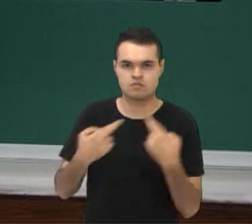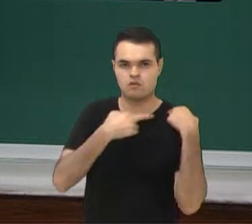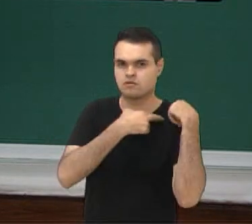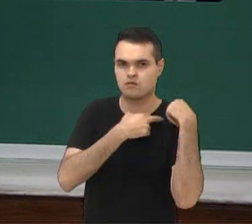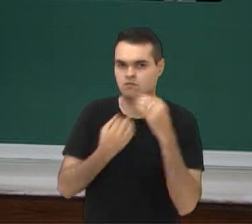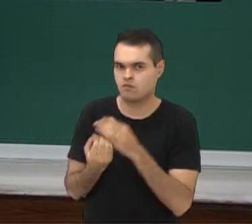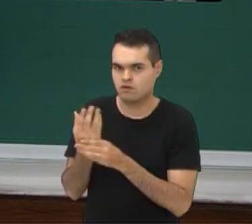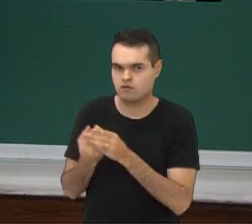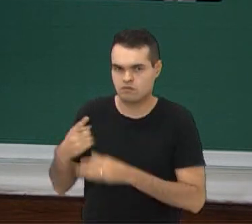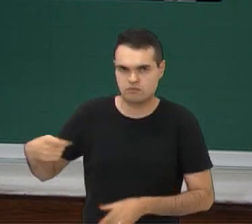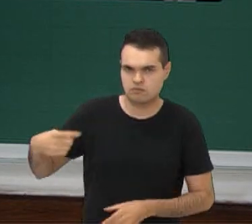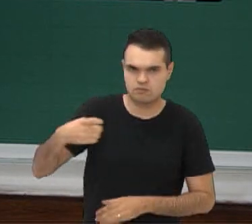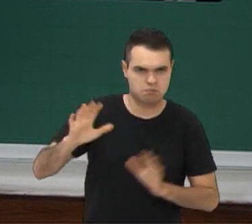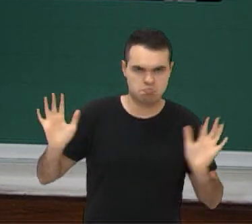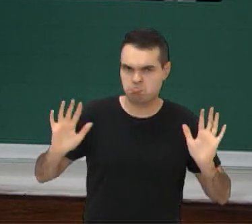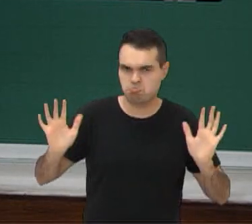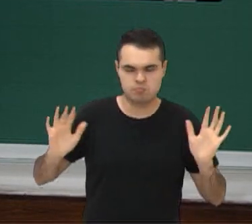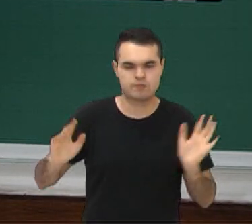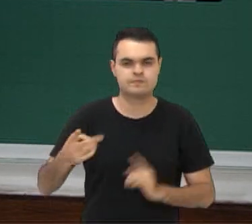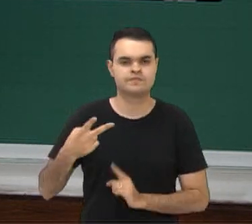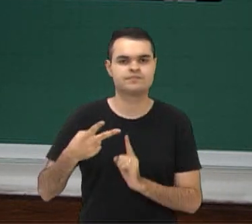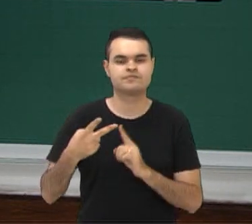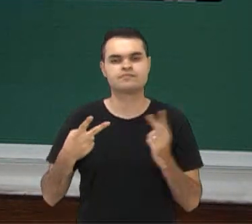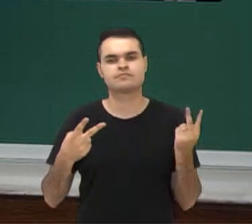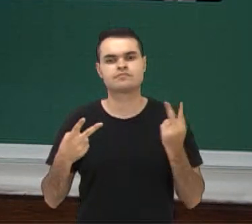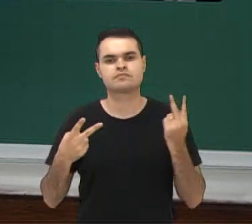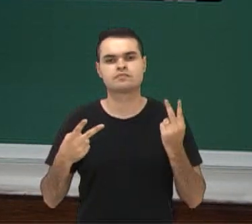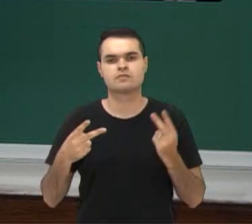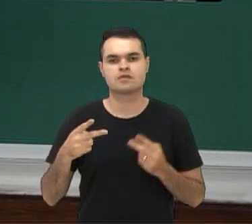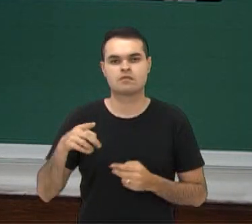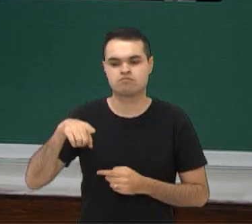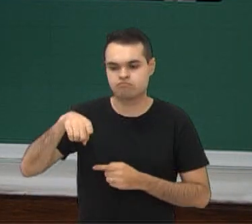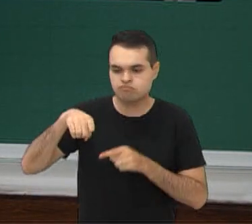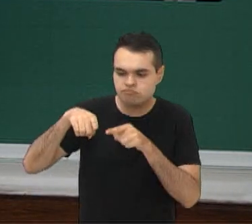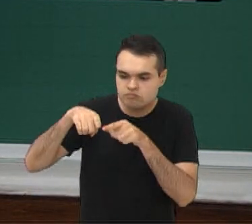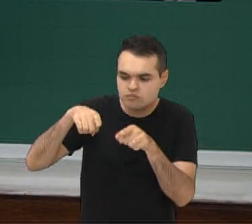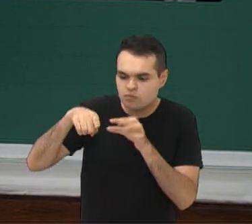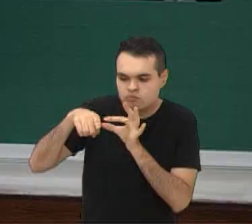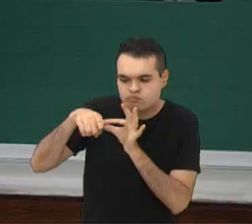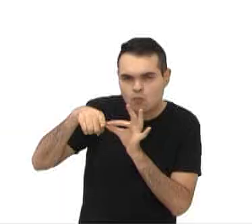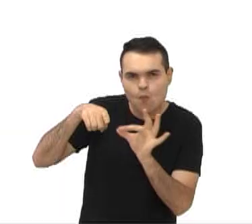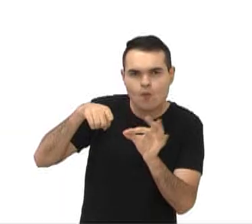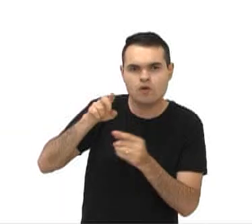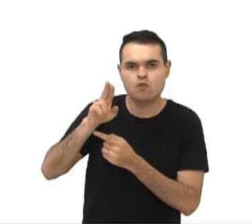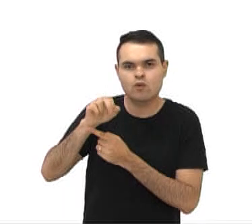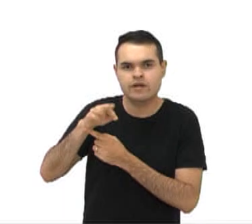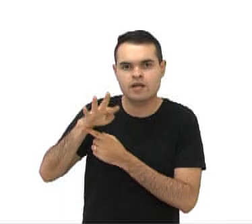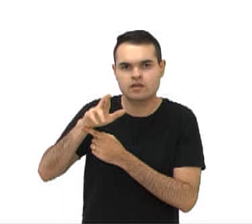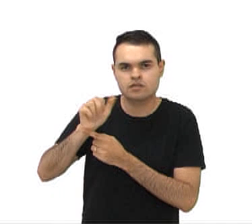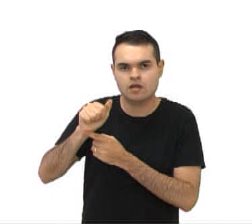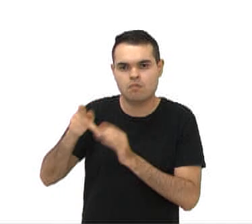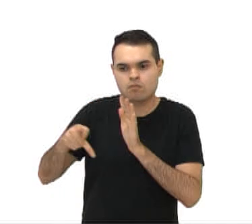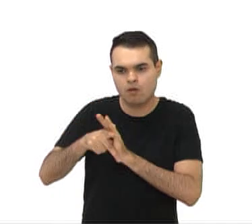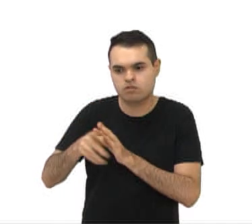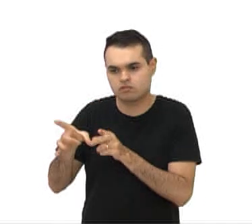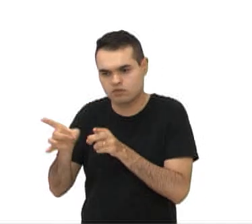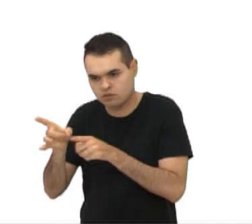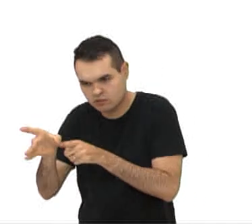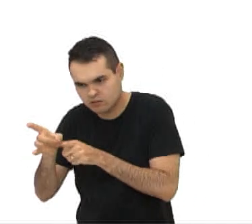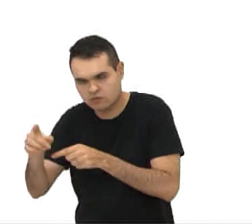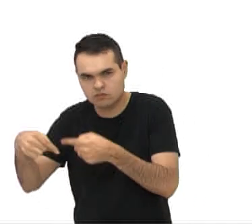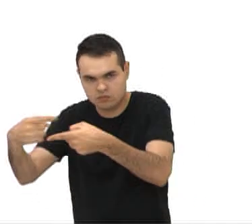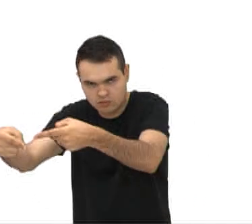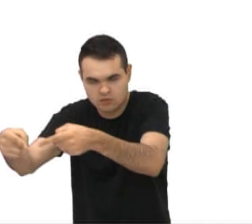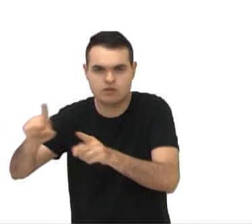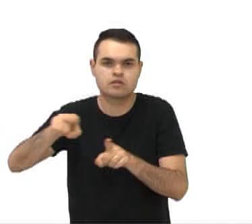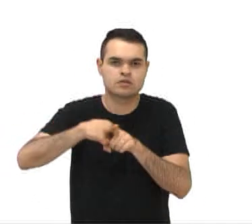produção de espermatozoides. A segunda, a uretra masculina é comum ao sistema reprodutor e excretor, ou seja, por